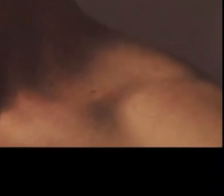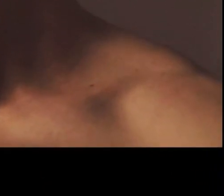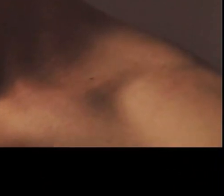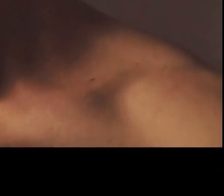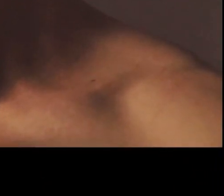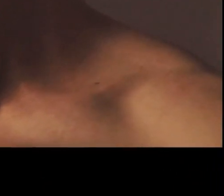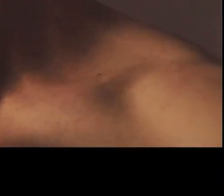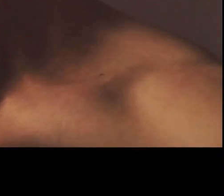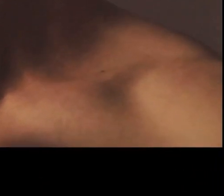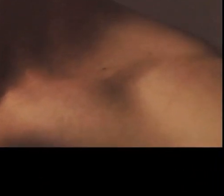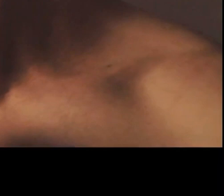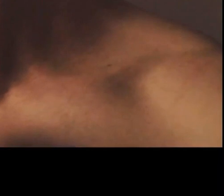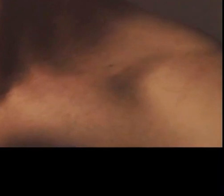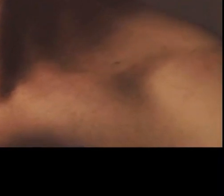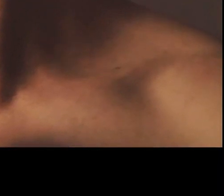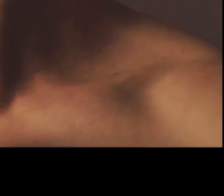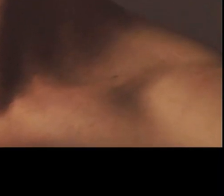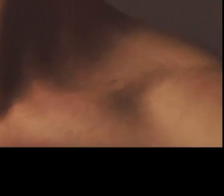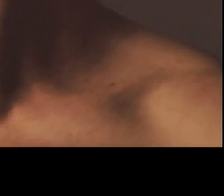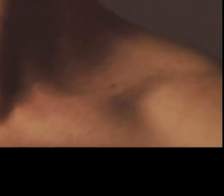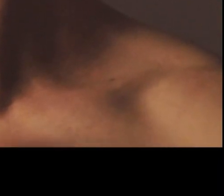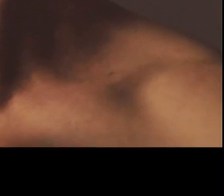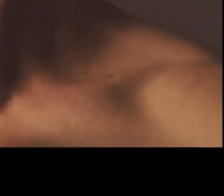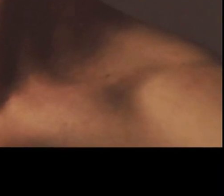Vem viver comigo,